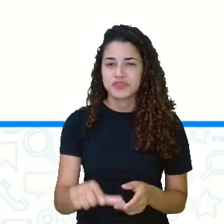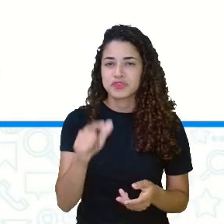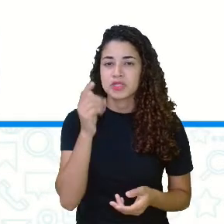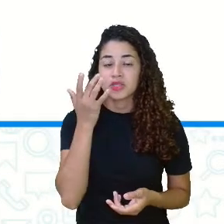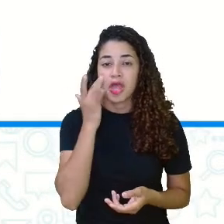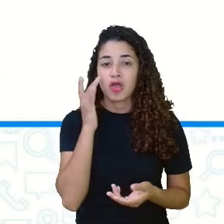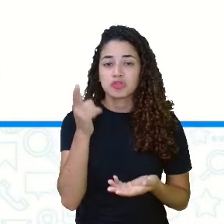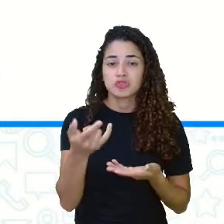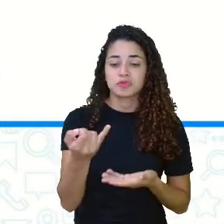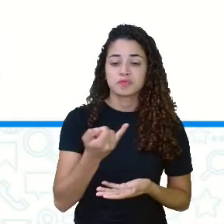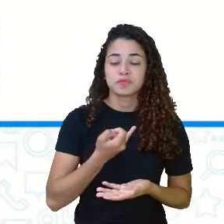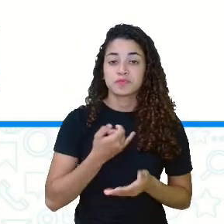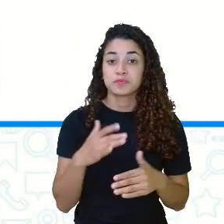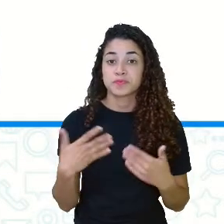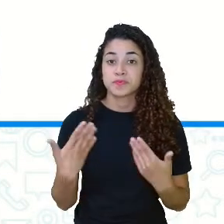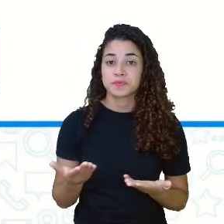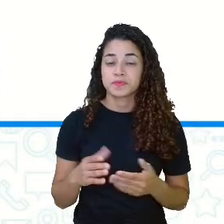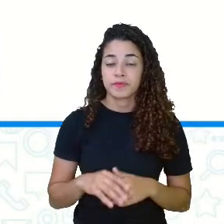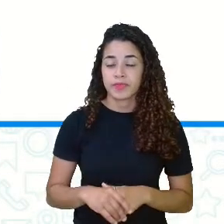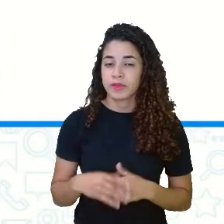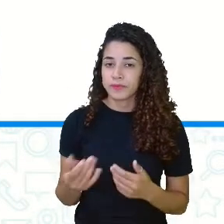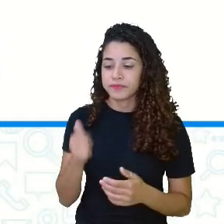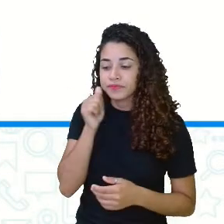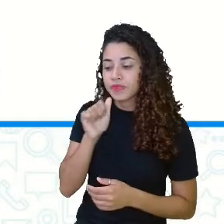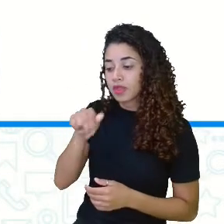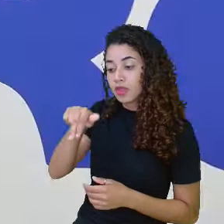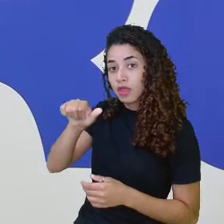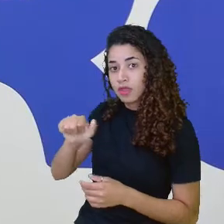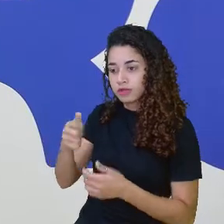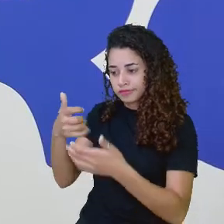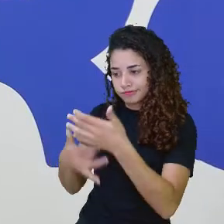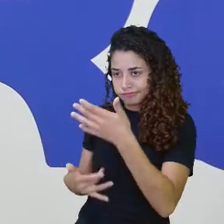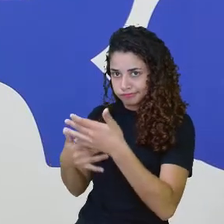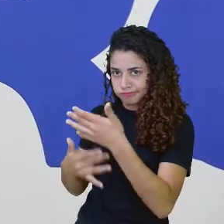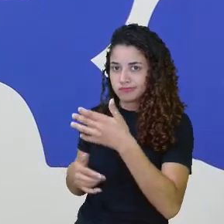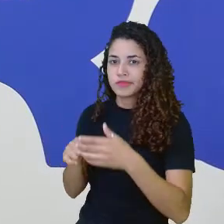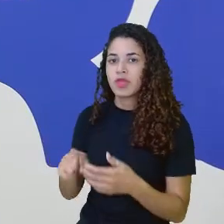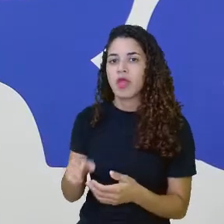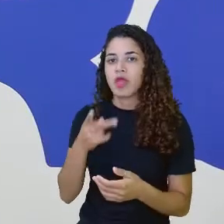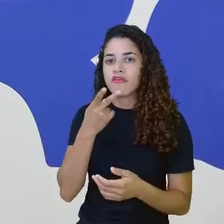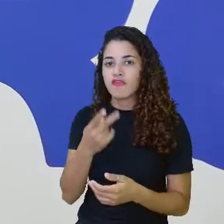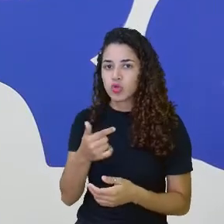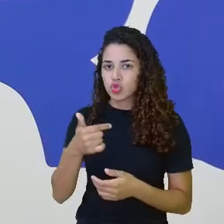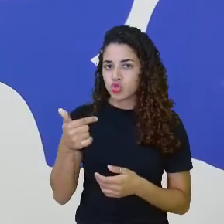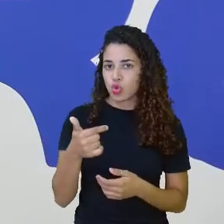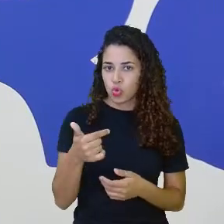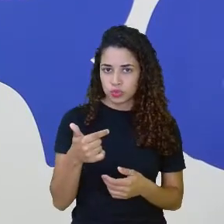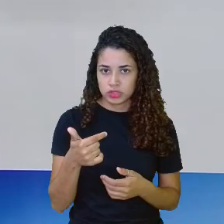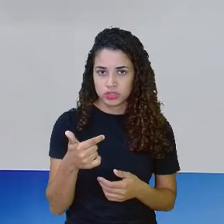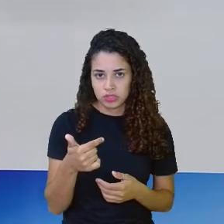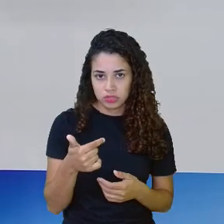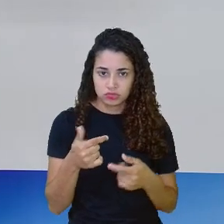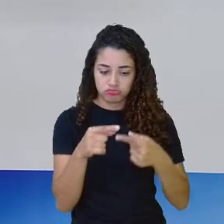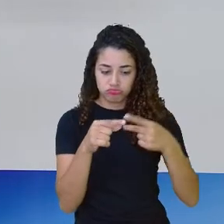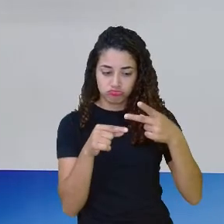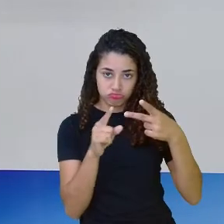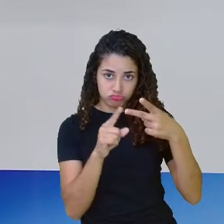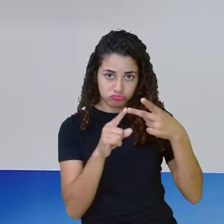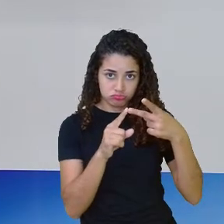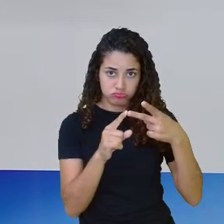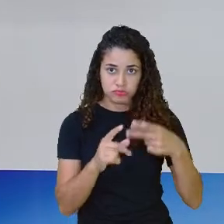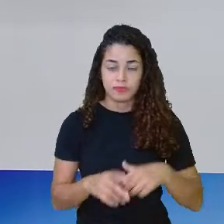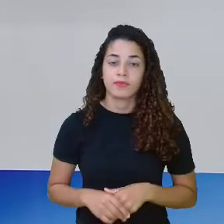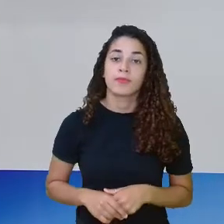vocês me dizem? A Ana colocou aqui o 2. O 2? Vamos ver